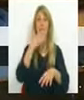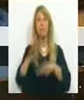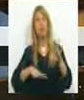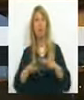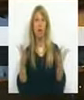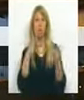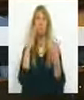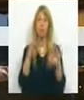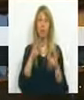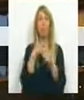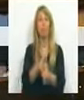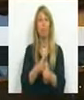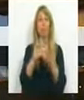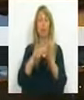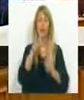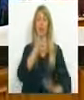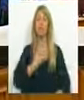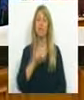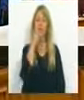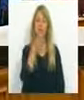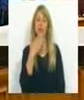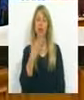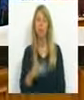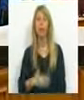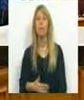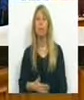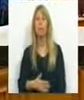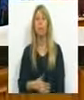do CDS. Disse. Muito bem. Muito obrigado.